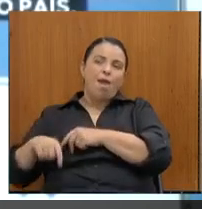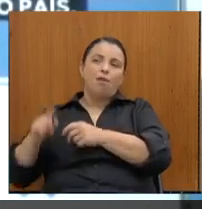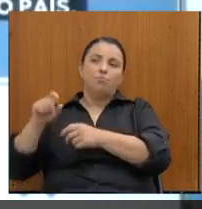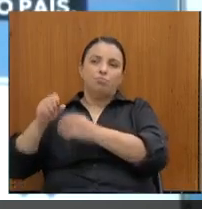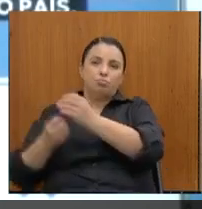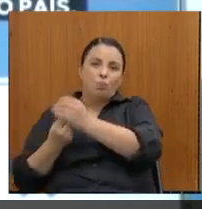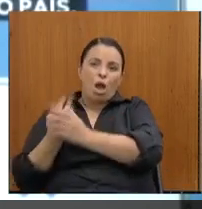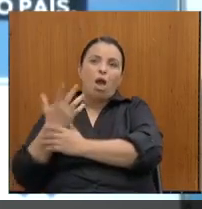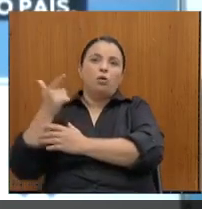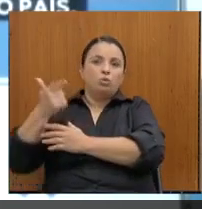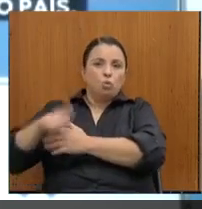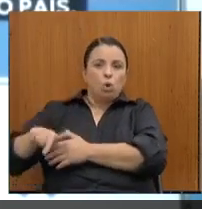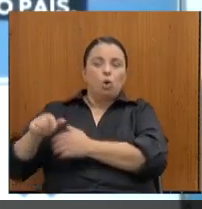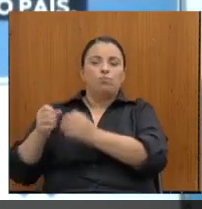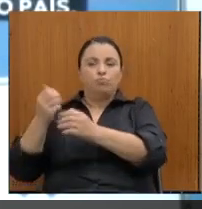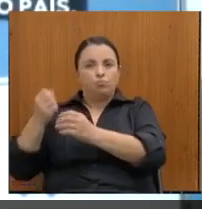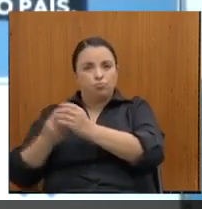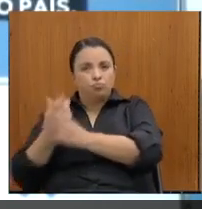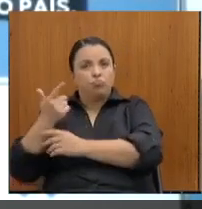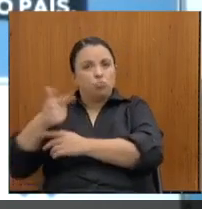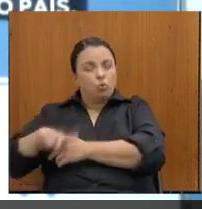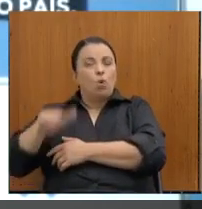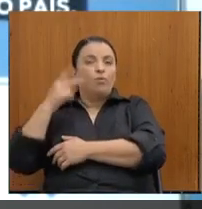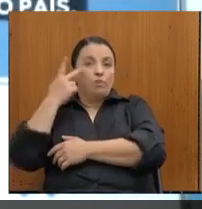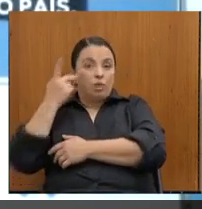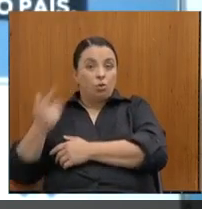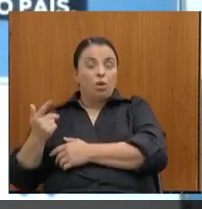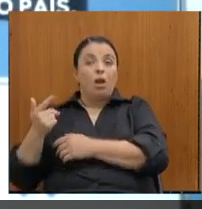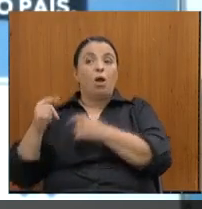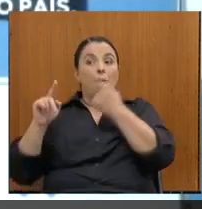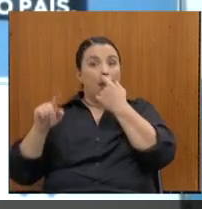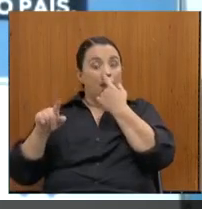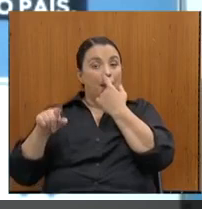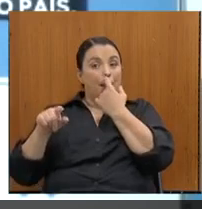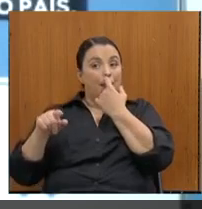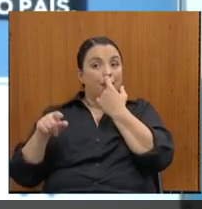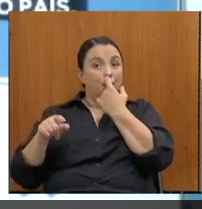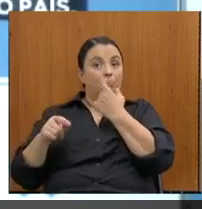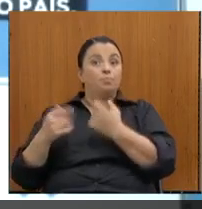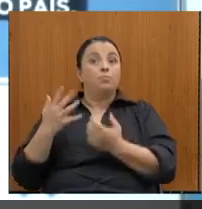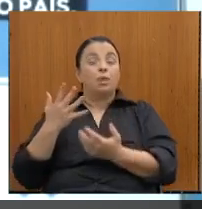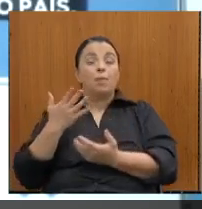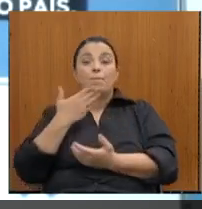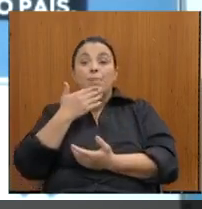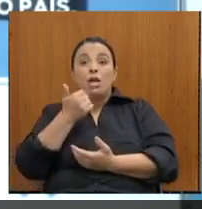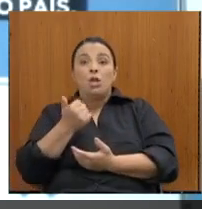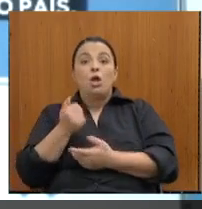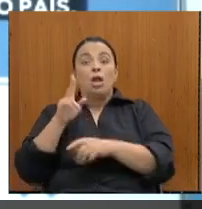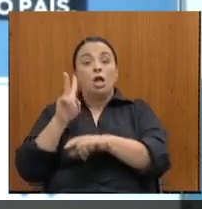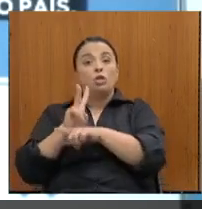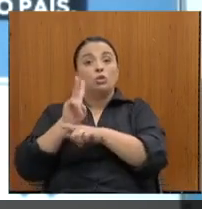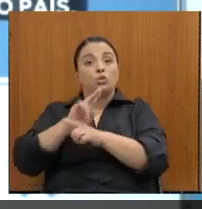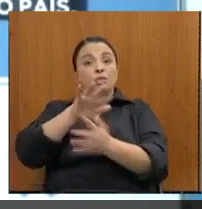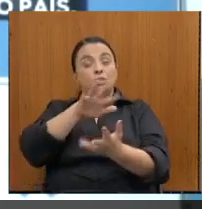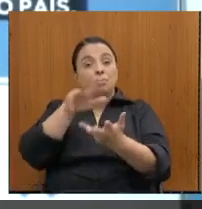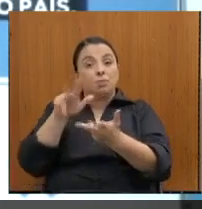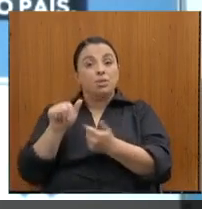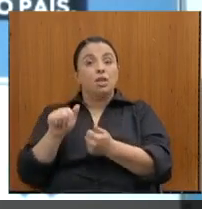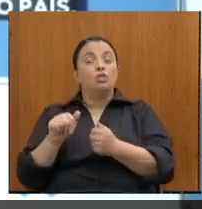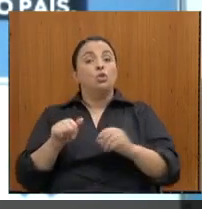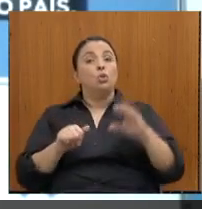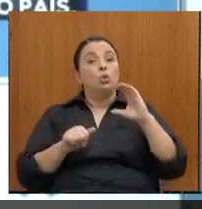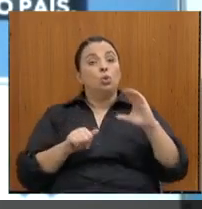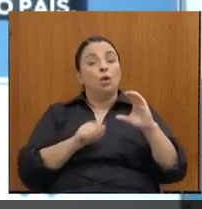em é porque ele ainda melhora a condição da sustentabilidade a pegada de carbono da nossa matriz